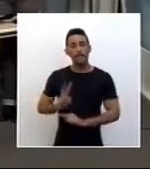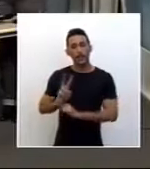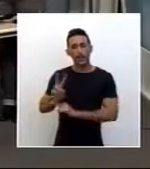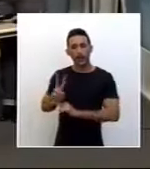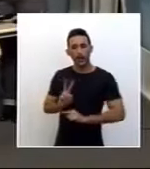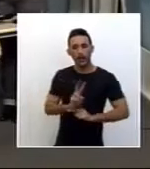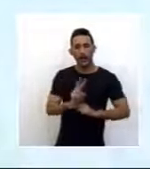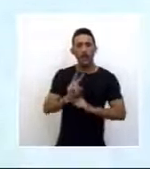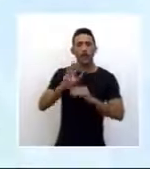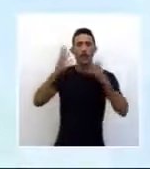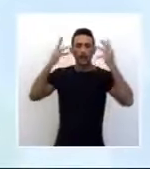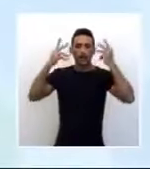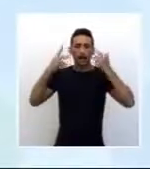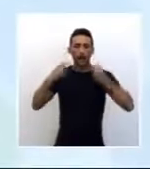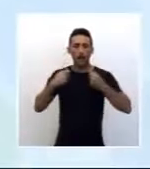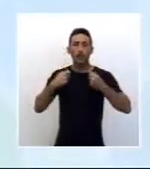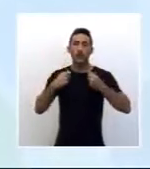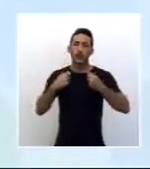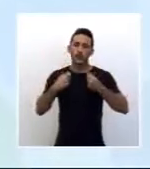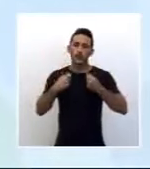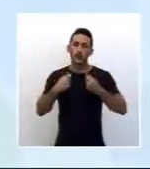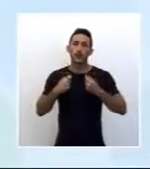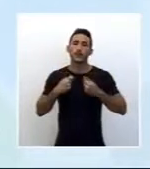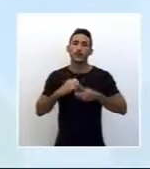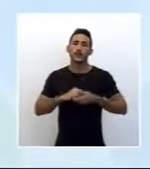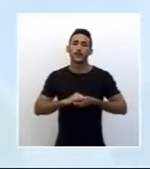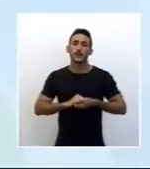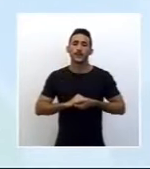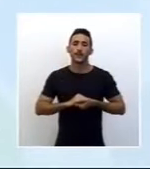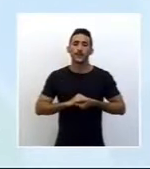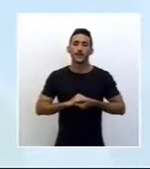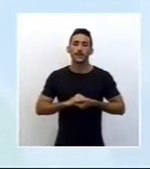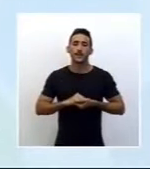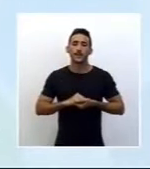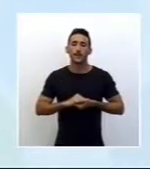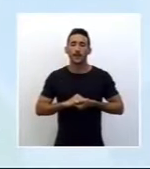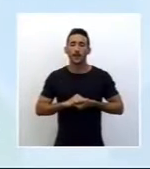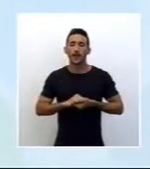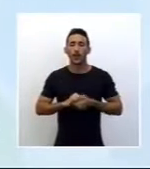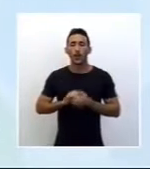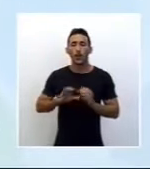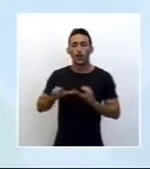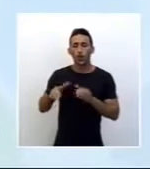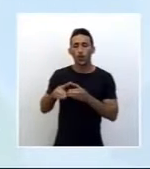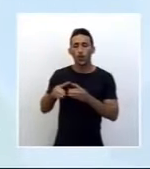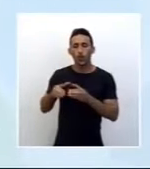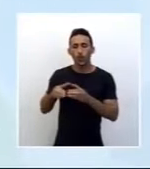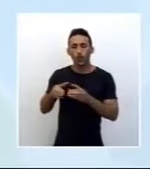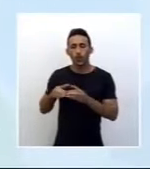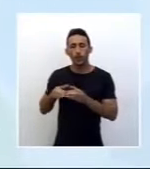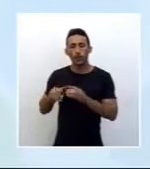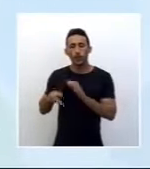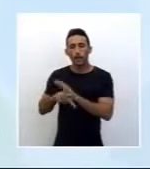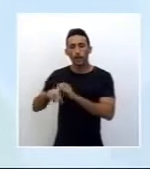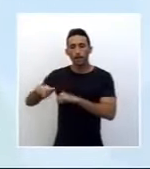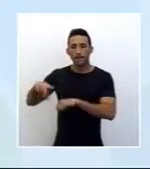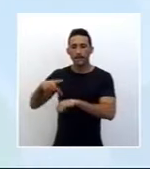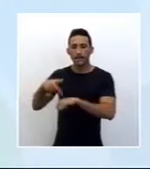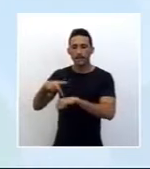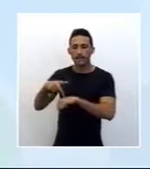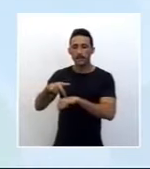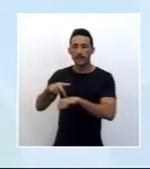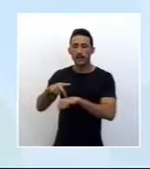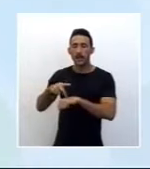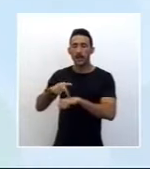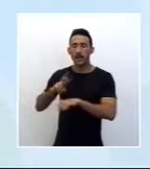animais de sangue organization uma organização do Reino Unido da